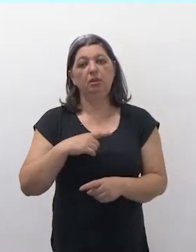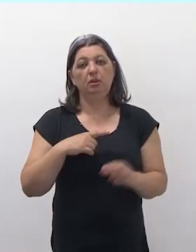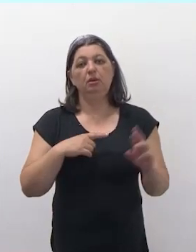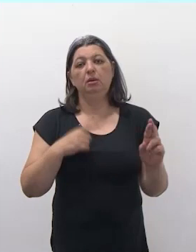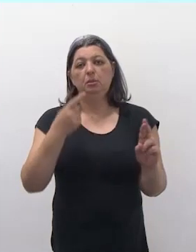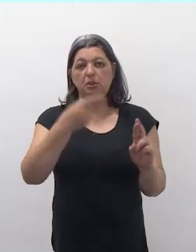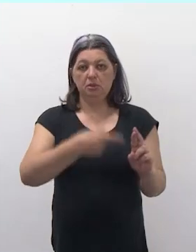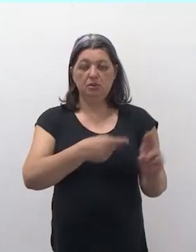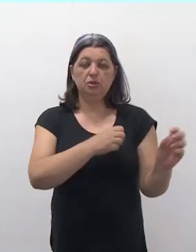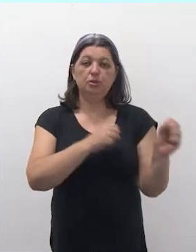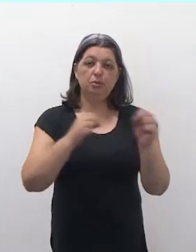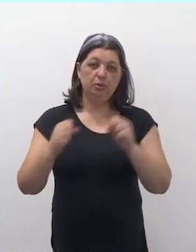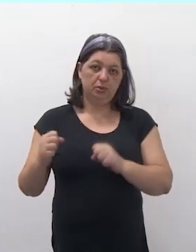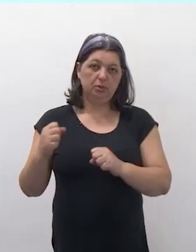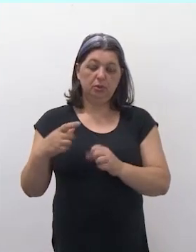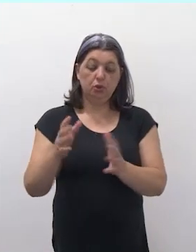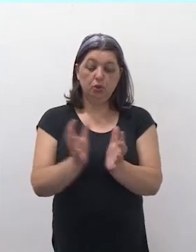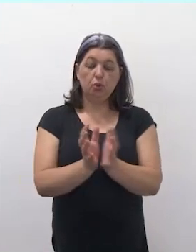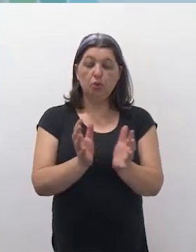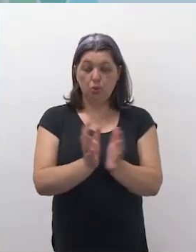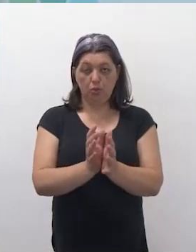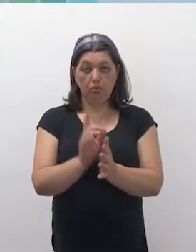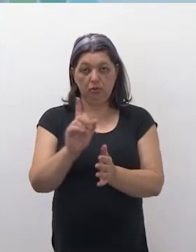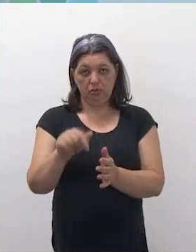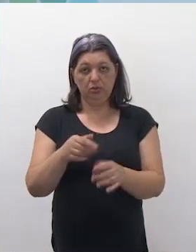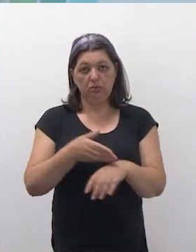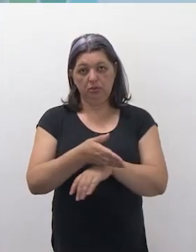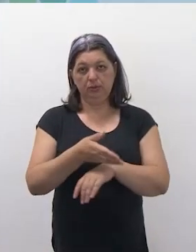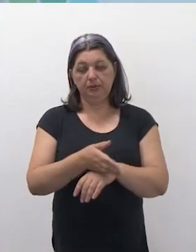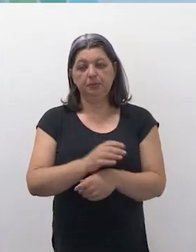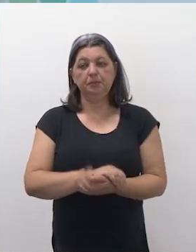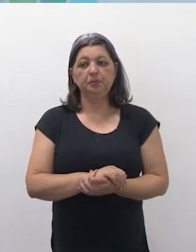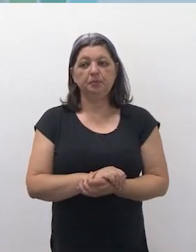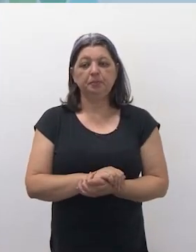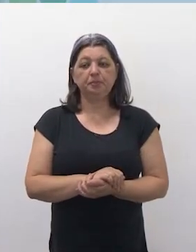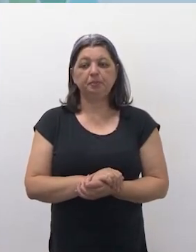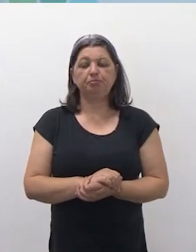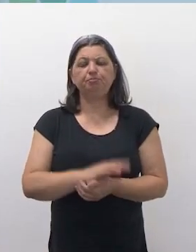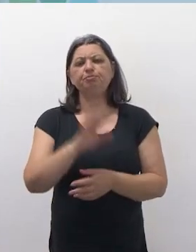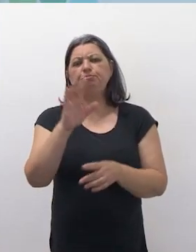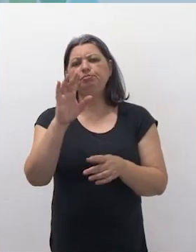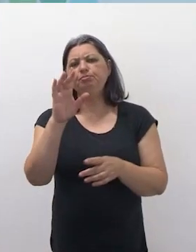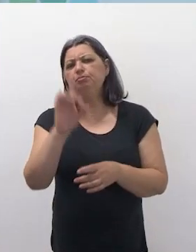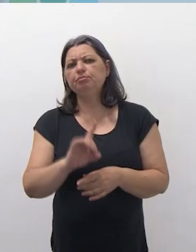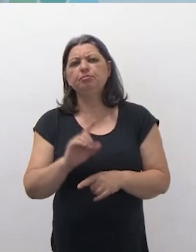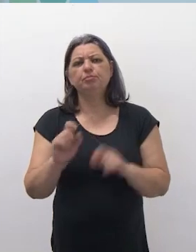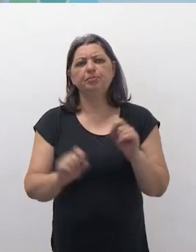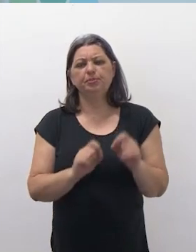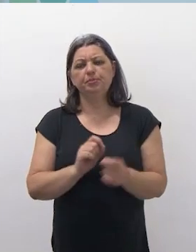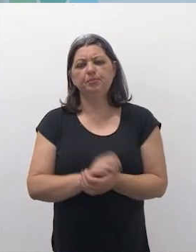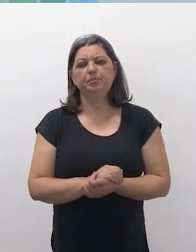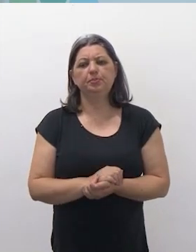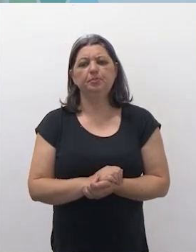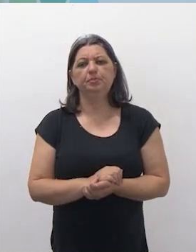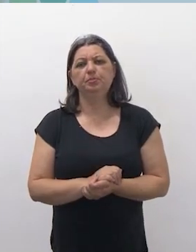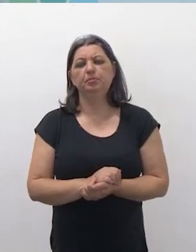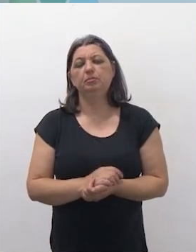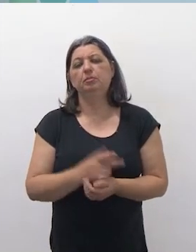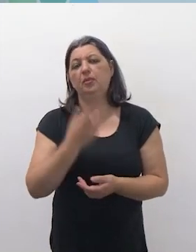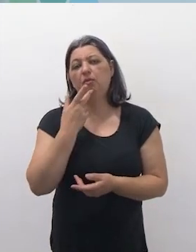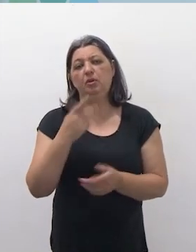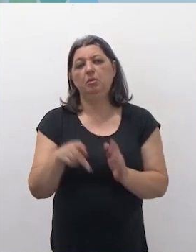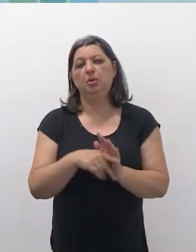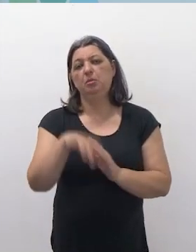poder do grupo do qual você faz parte. E os direitos sociais parecem até conflitar um pouco, por quê? Porque quando a gente fala de direito,